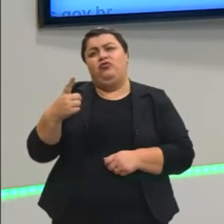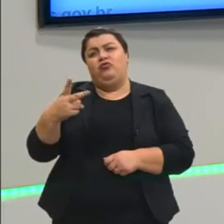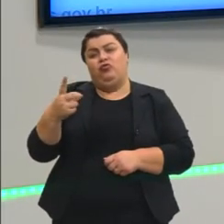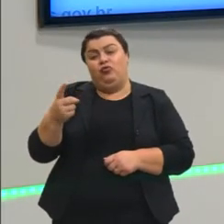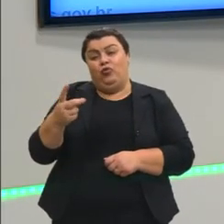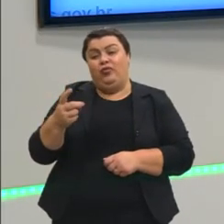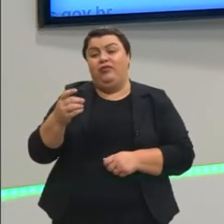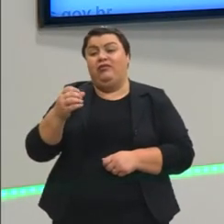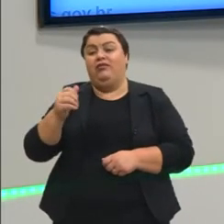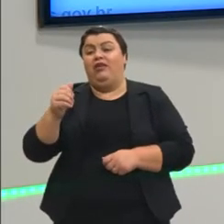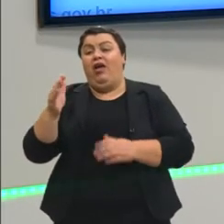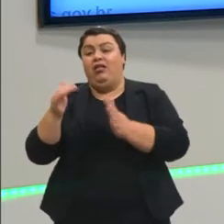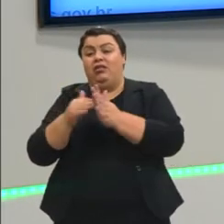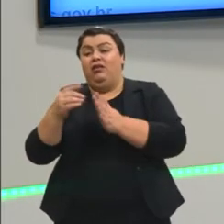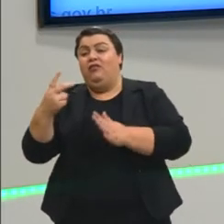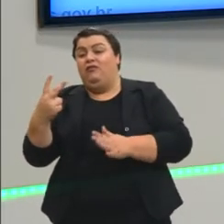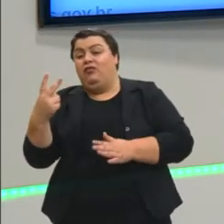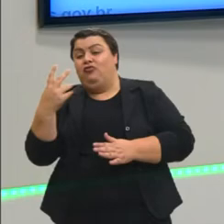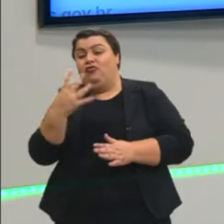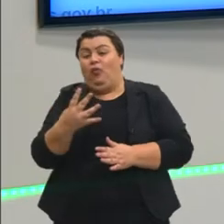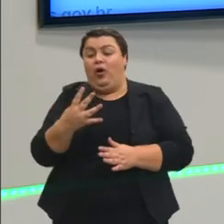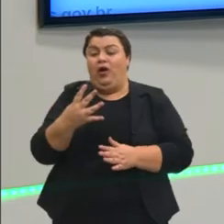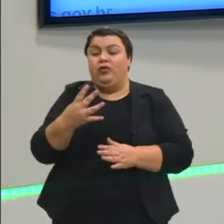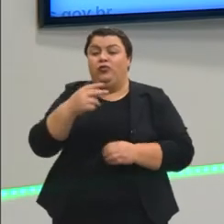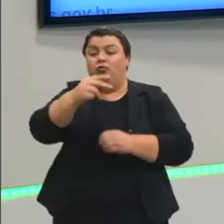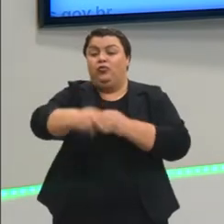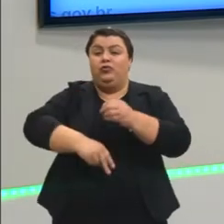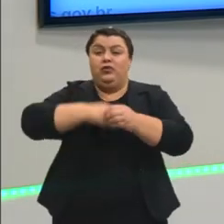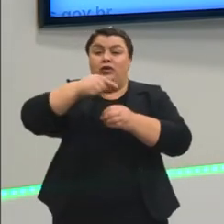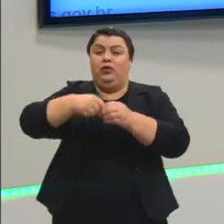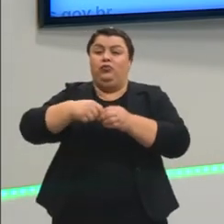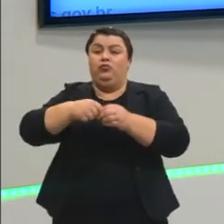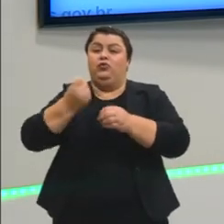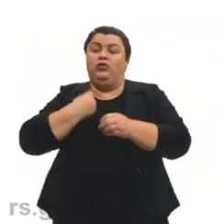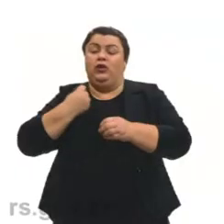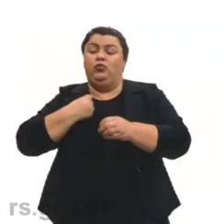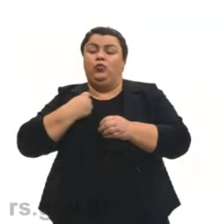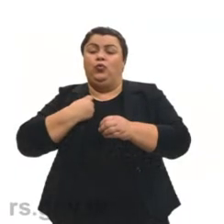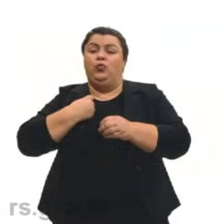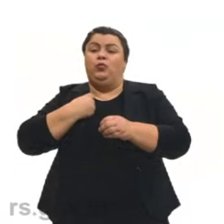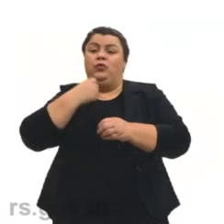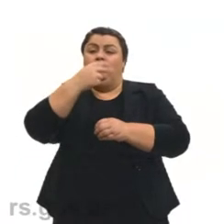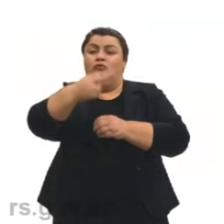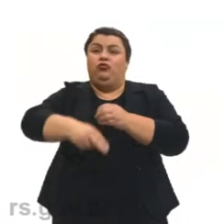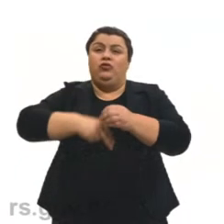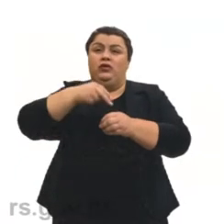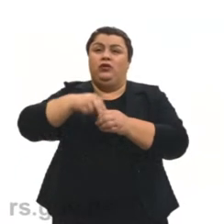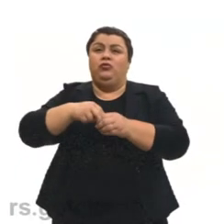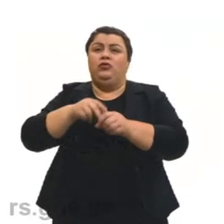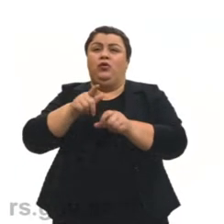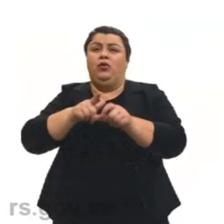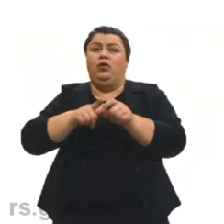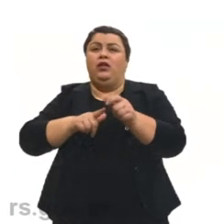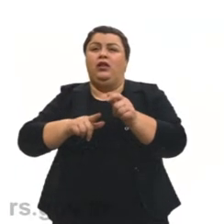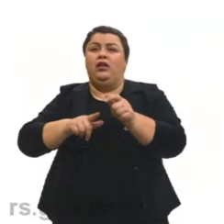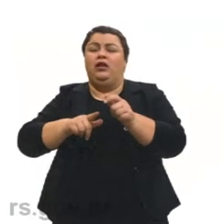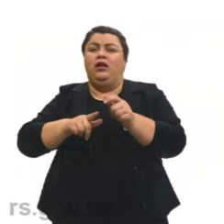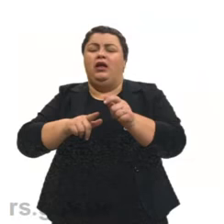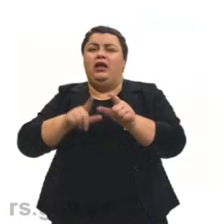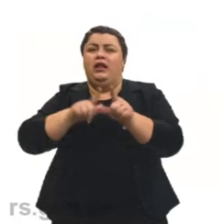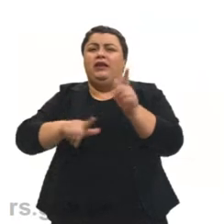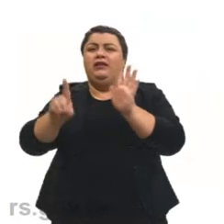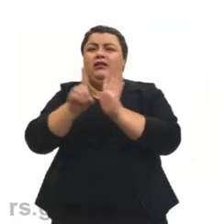24 nêutrons a mais do que o número de prótons vai ser a alternativa de aos núcleos que estão